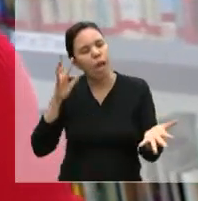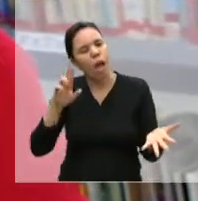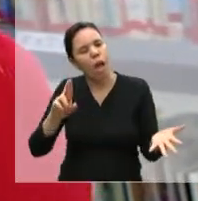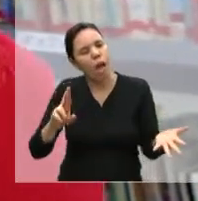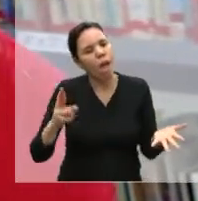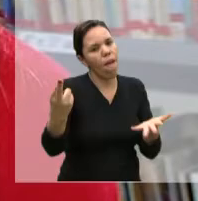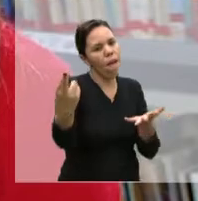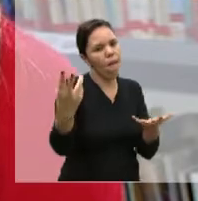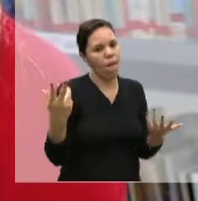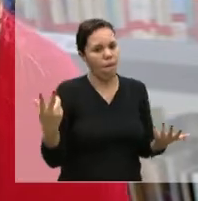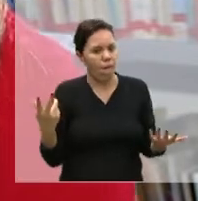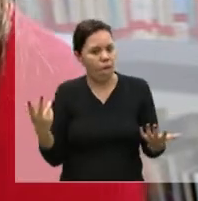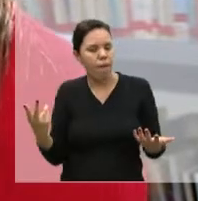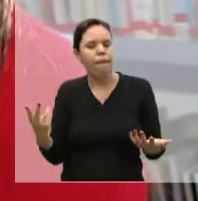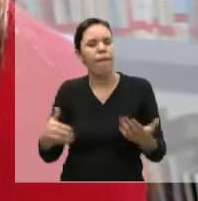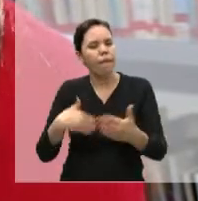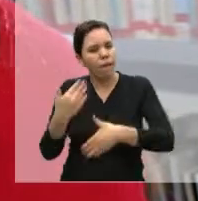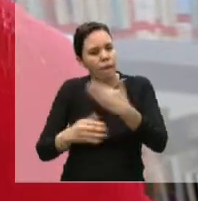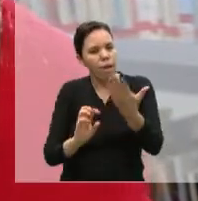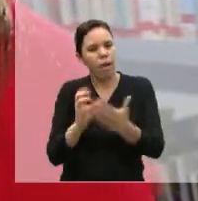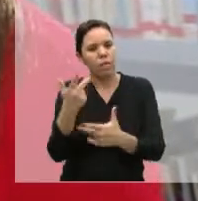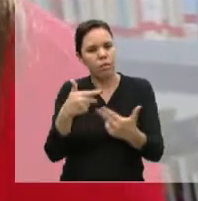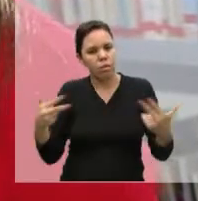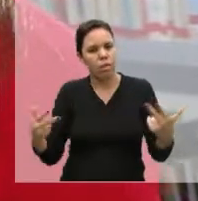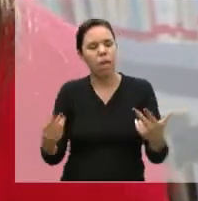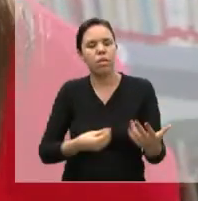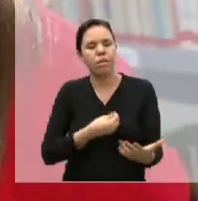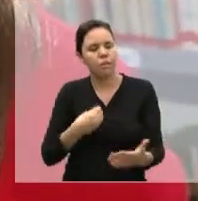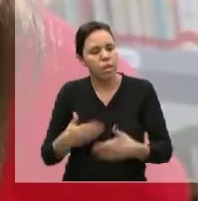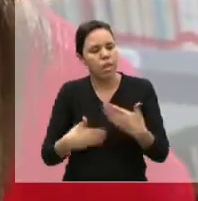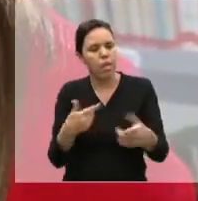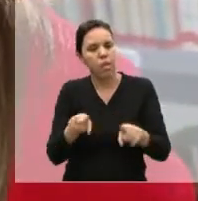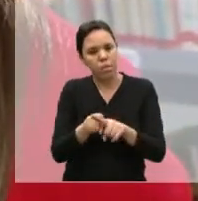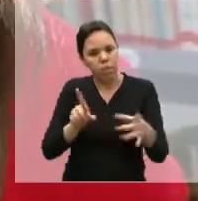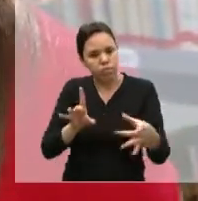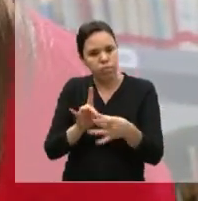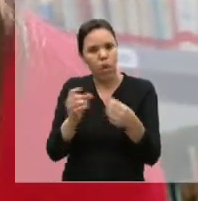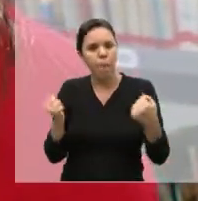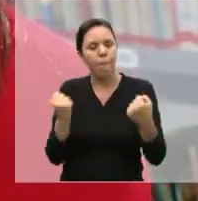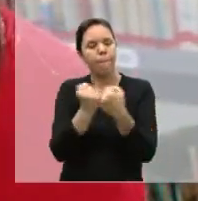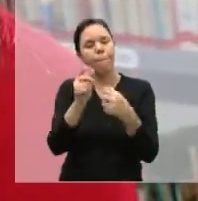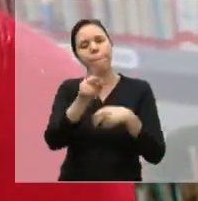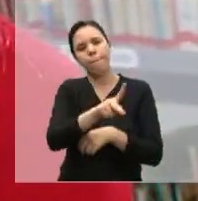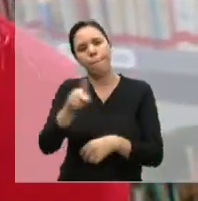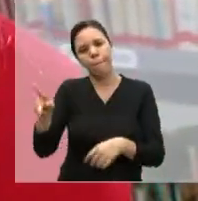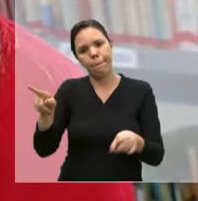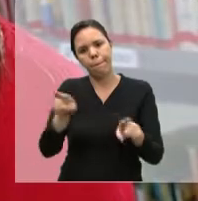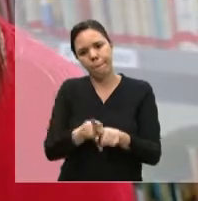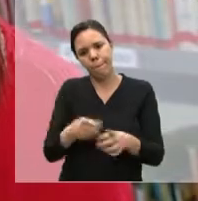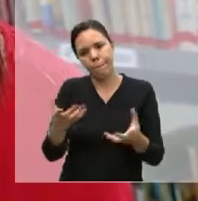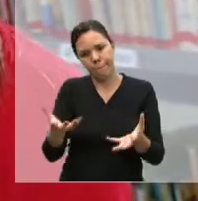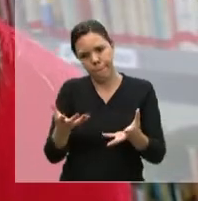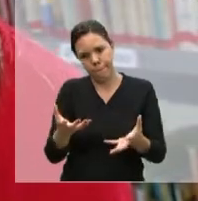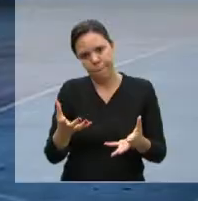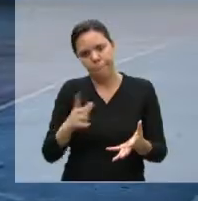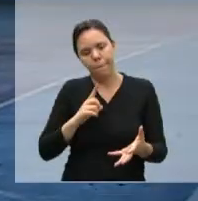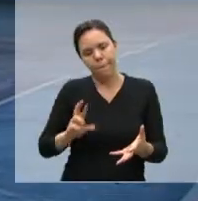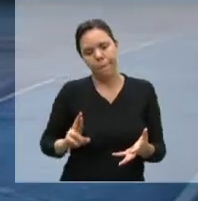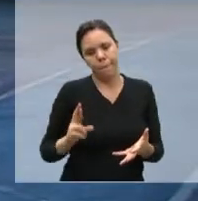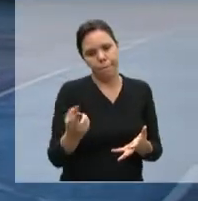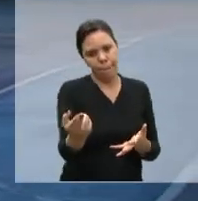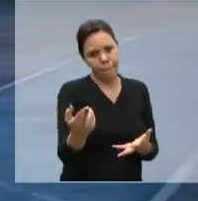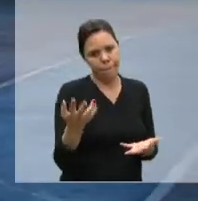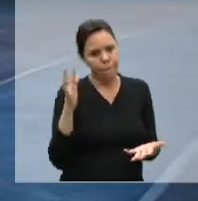dia e através da mediação dos professores, eles acabam buscando soluções para esses problemas.